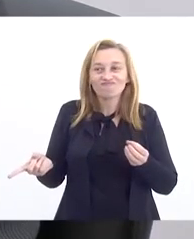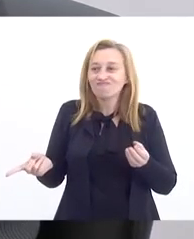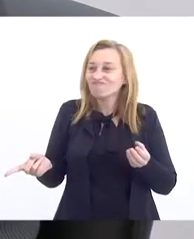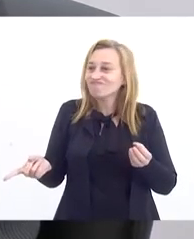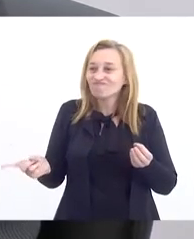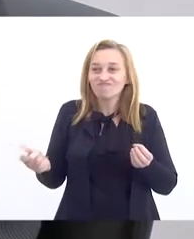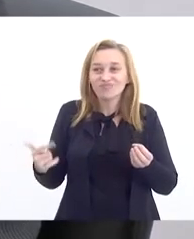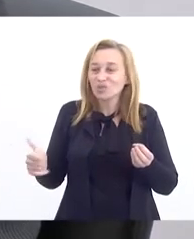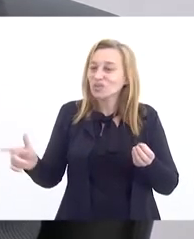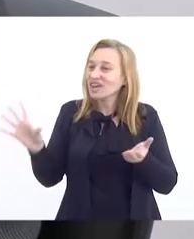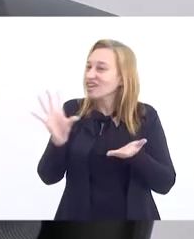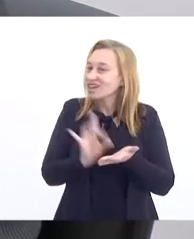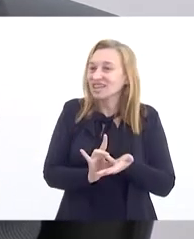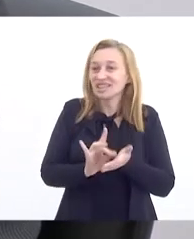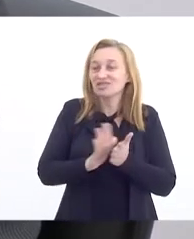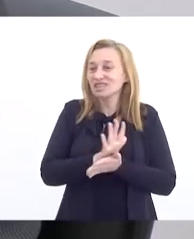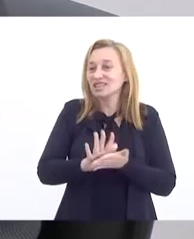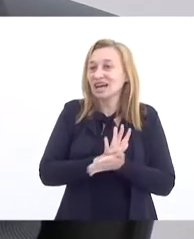anexação.